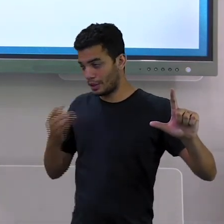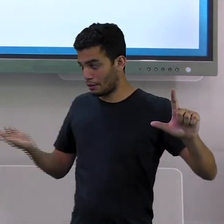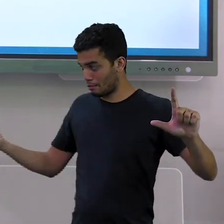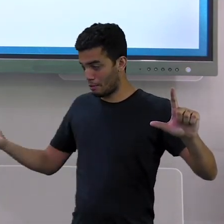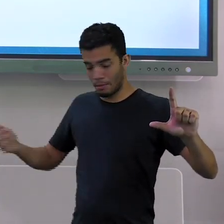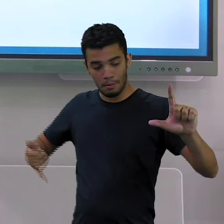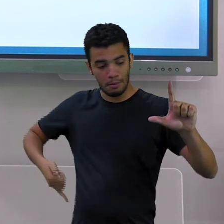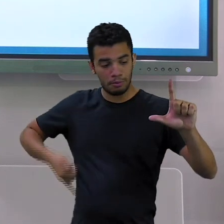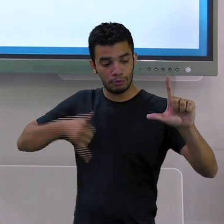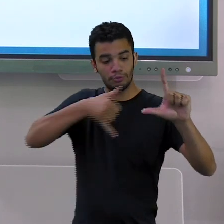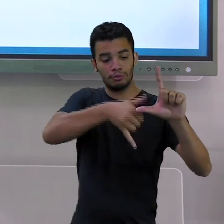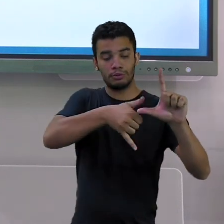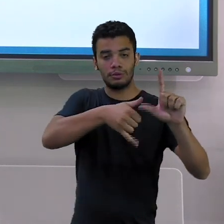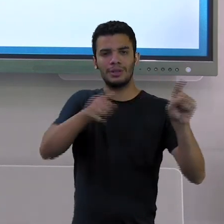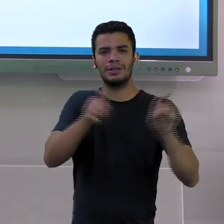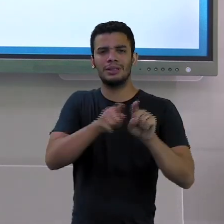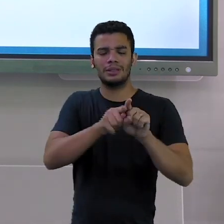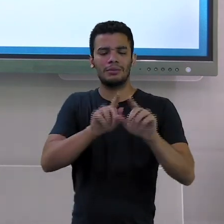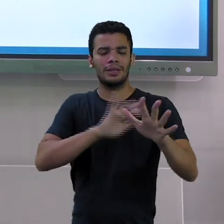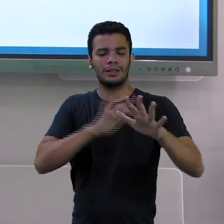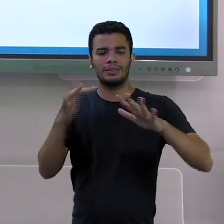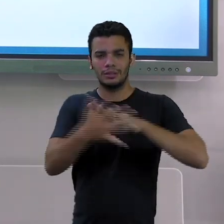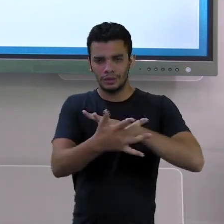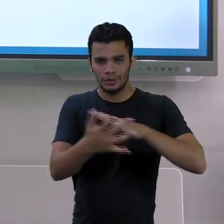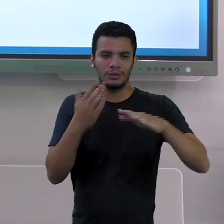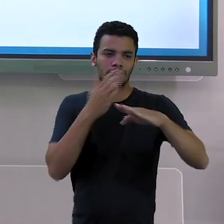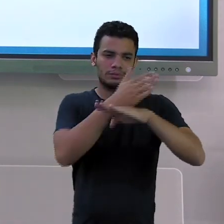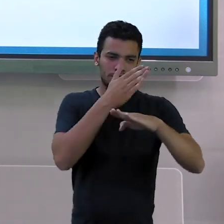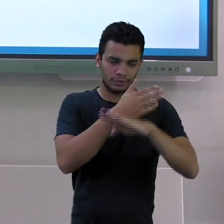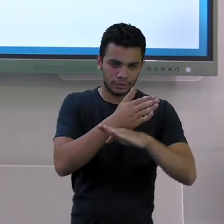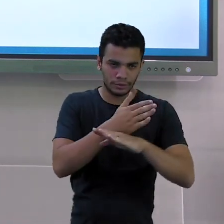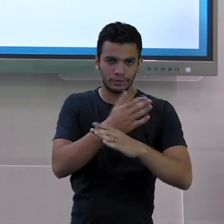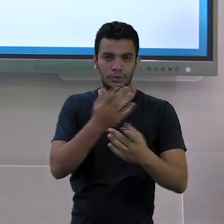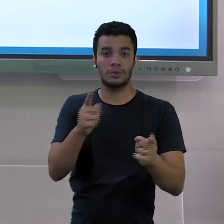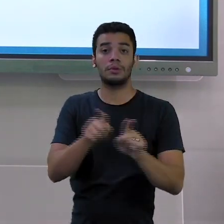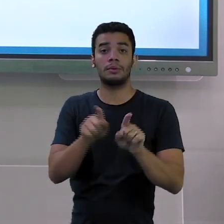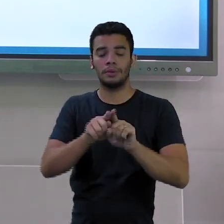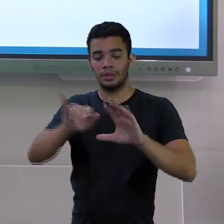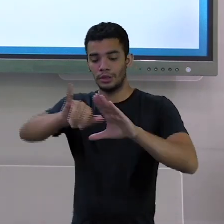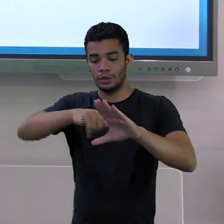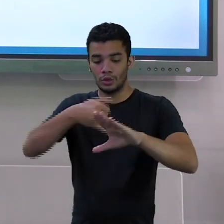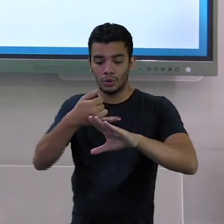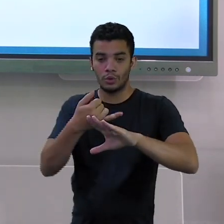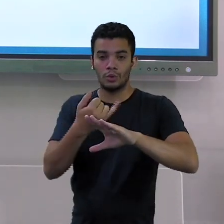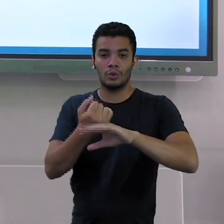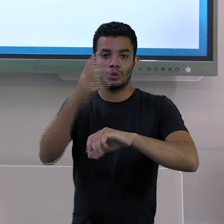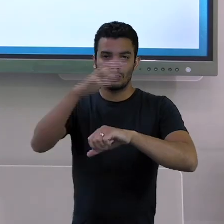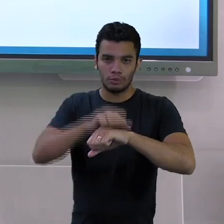Acesse nossas redes sociais e se inscreva em nosso canal do YouTube SMED GV.